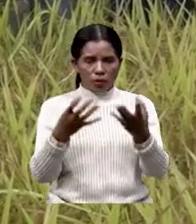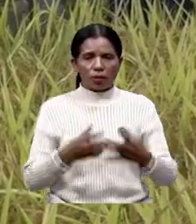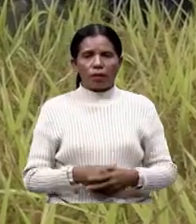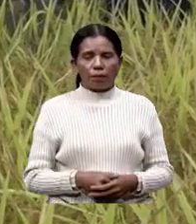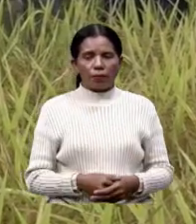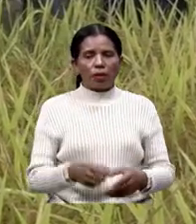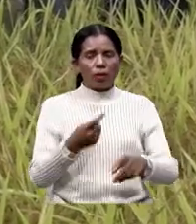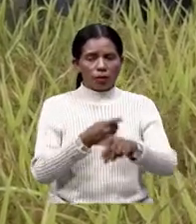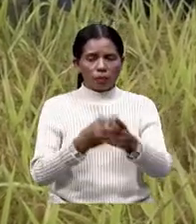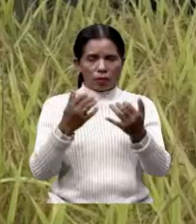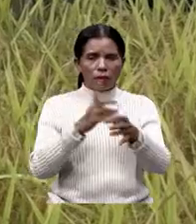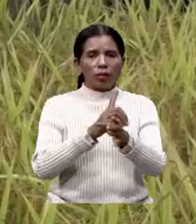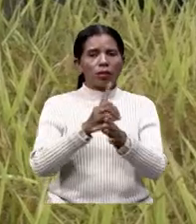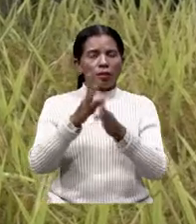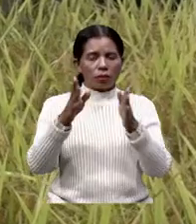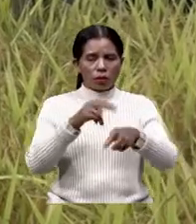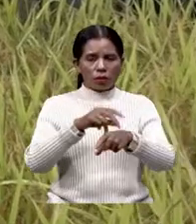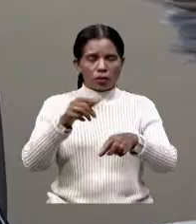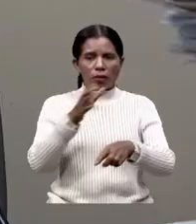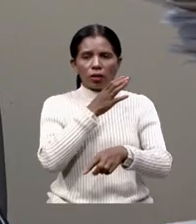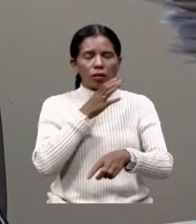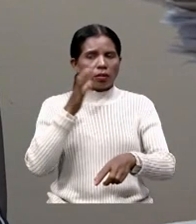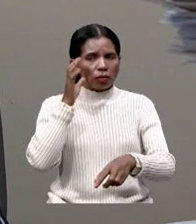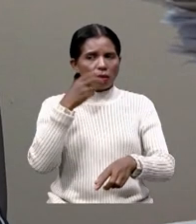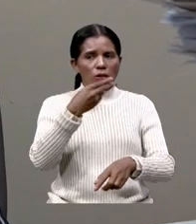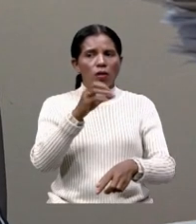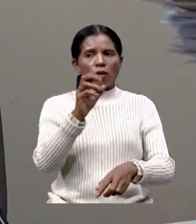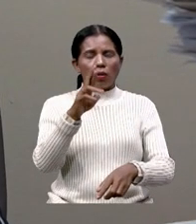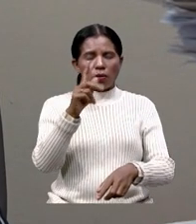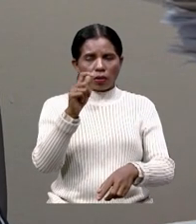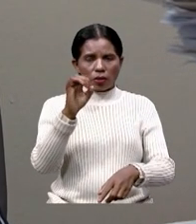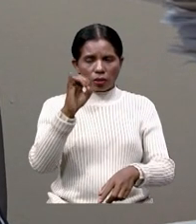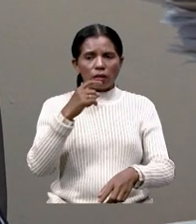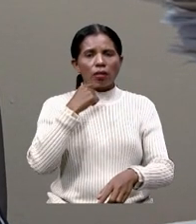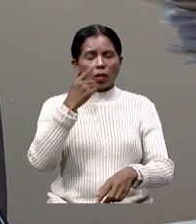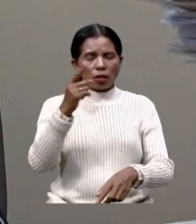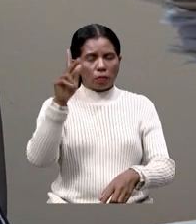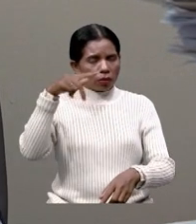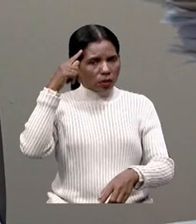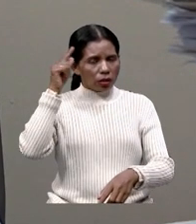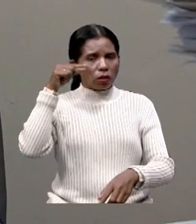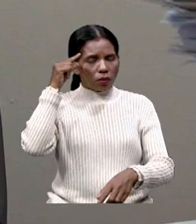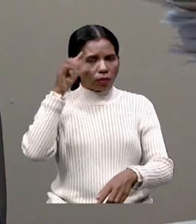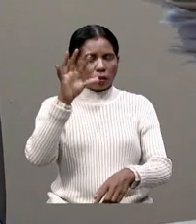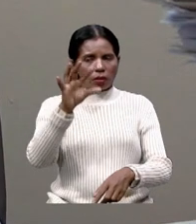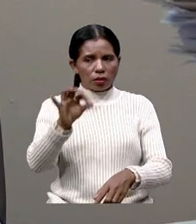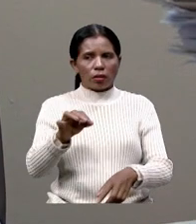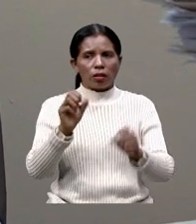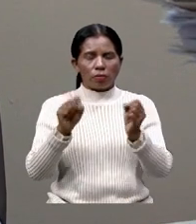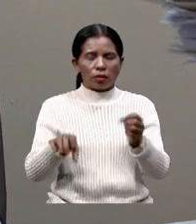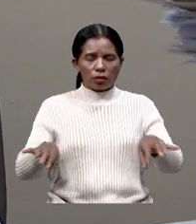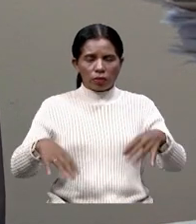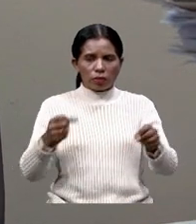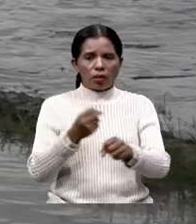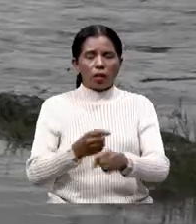O situação, né, Diretor Nacional Agricultura, Horti, no Proteção Planta Sateten, Política Governo da Cianian, mas que esforço a